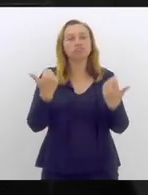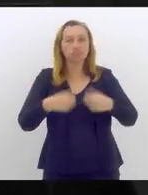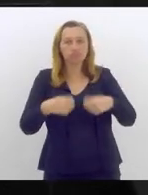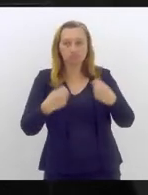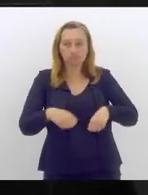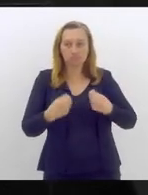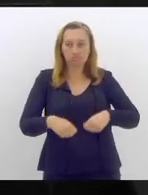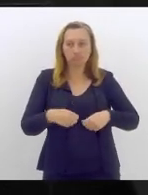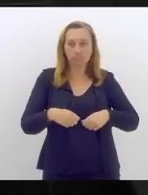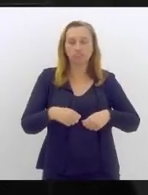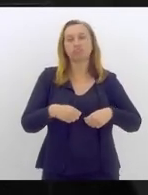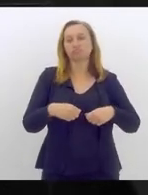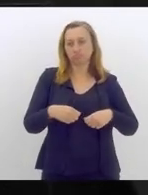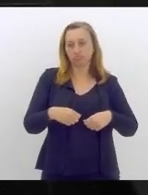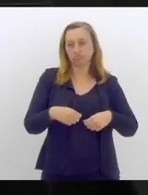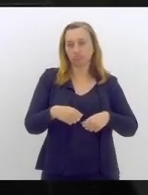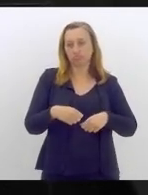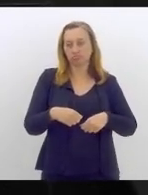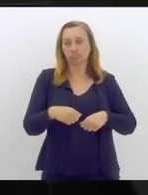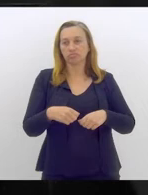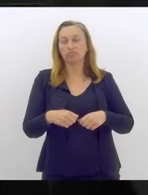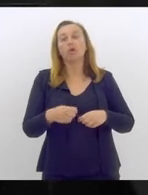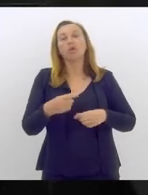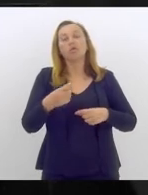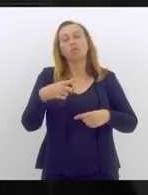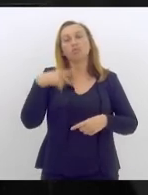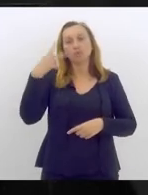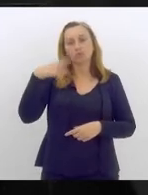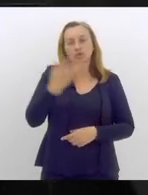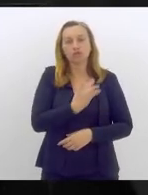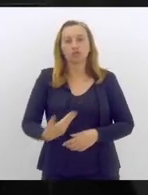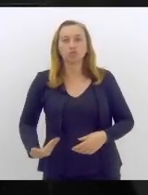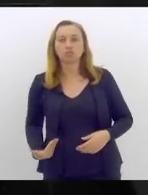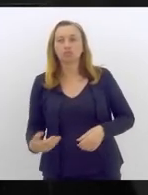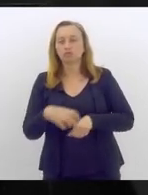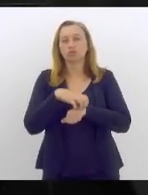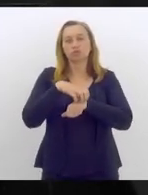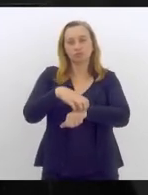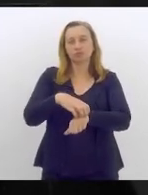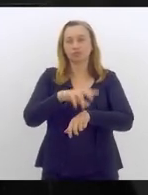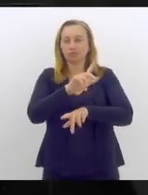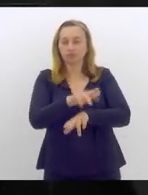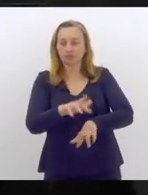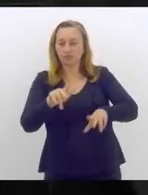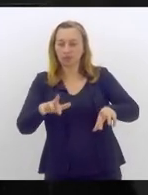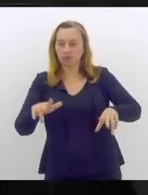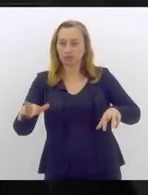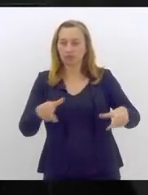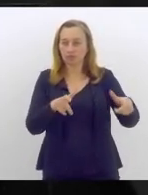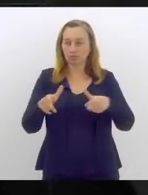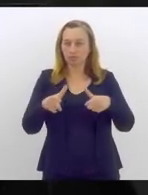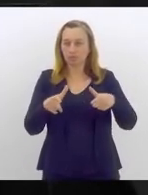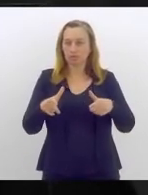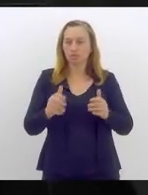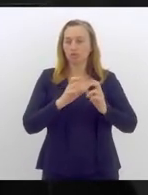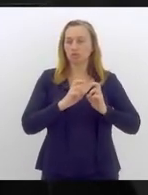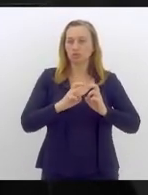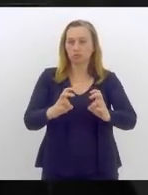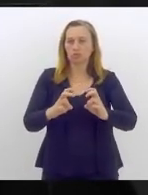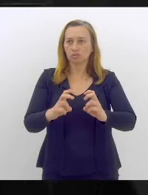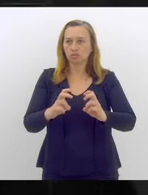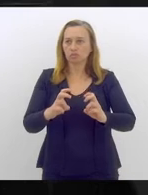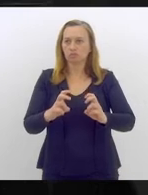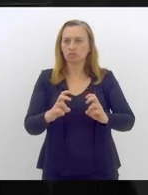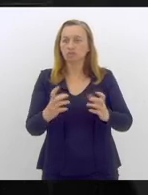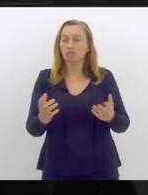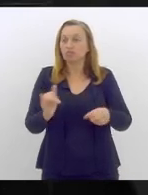garantir mobilidade urbana E para isso é preciso garantir política pública de transporte nos diferentes modais sendo que este o modal Ferroviário ele